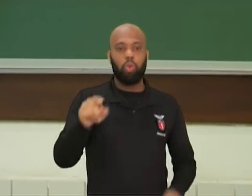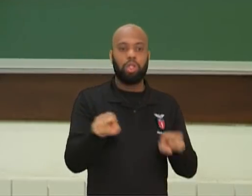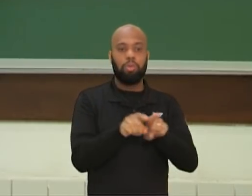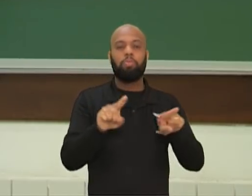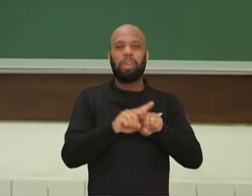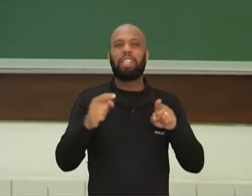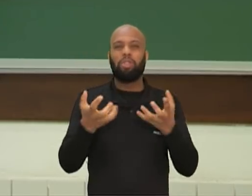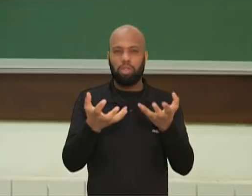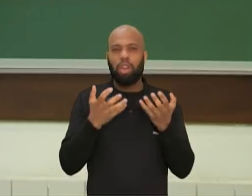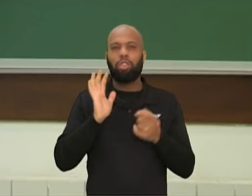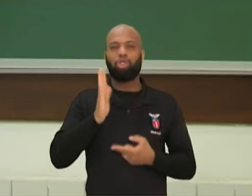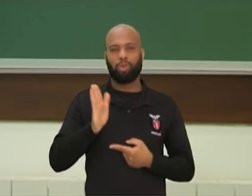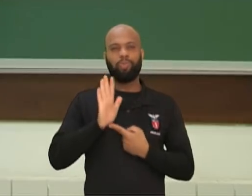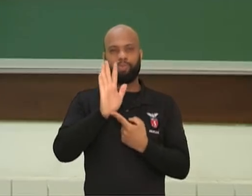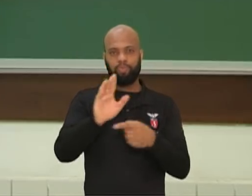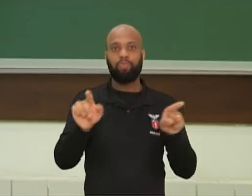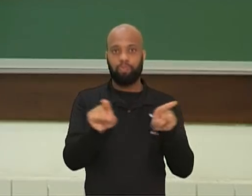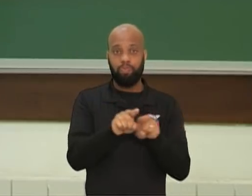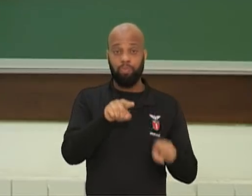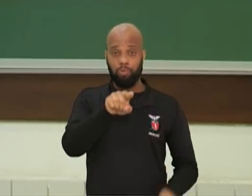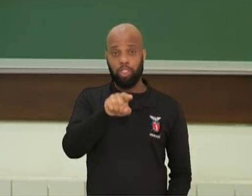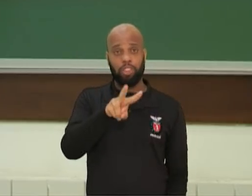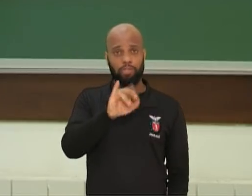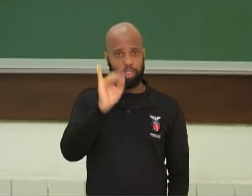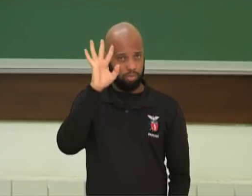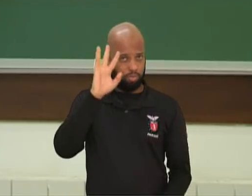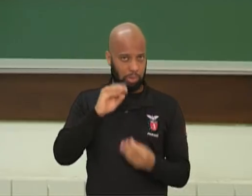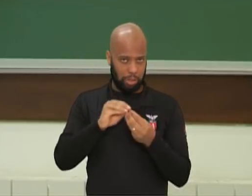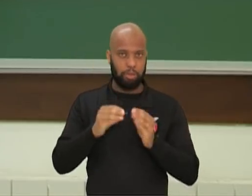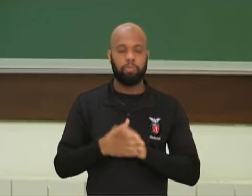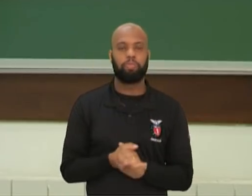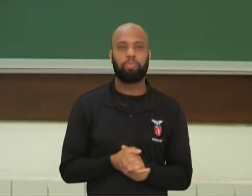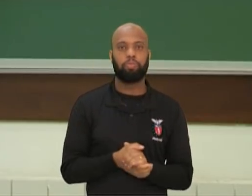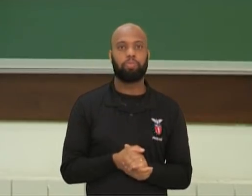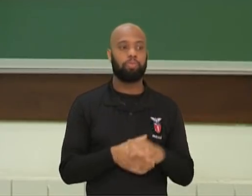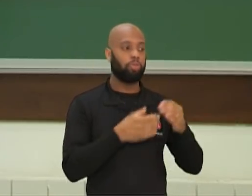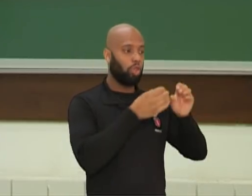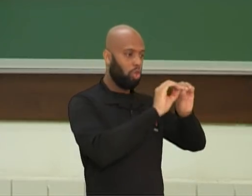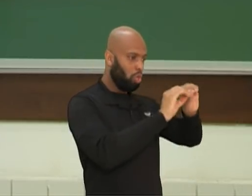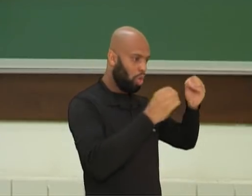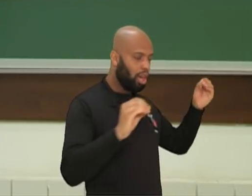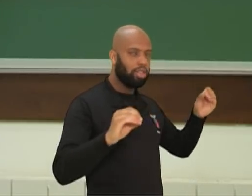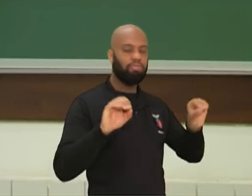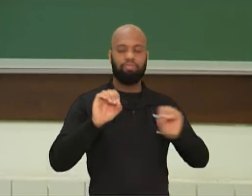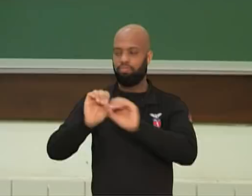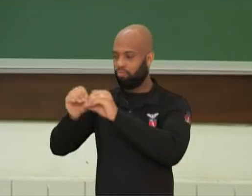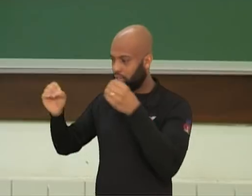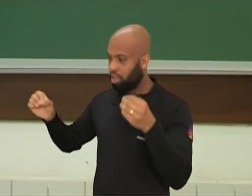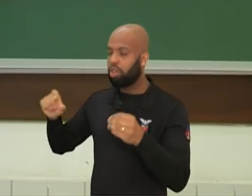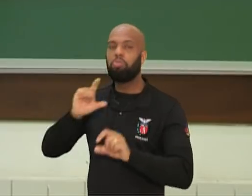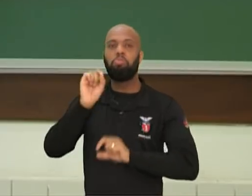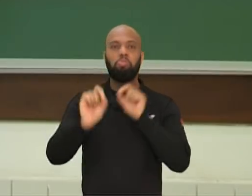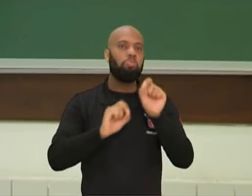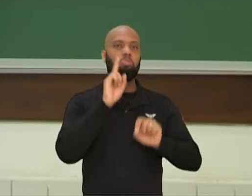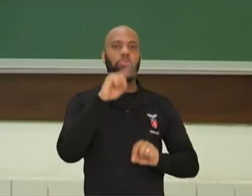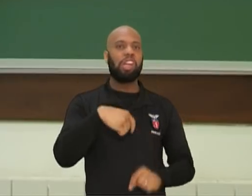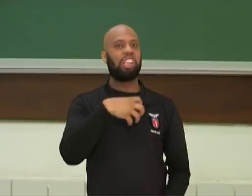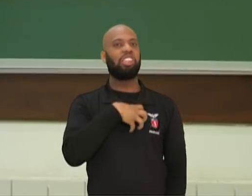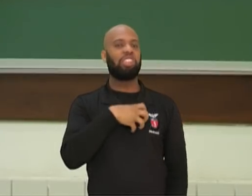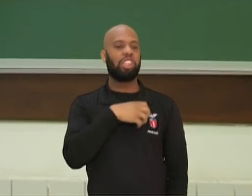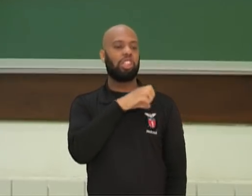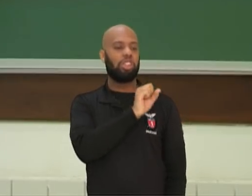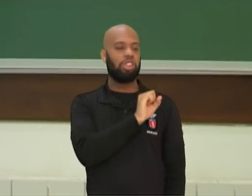queria adiantar para que vocês entendam o que eu estou falando. São duas orações, o que se refere sindético, o que se refere